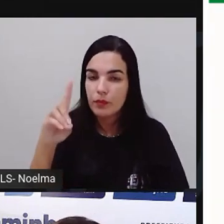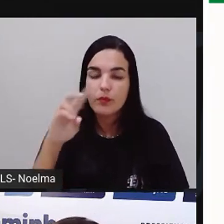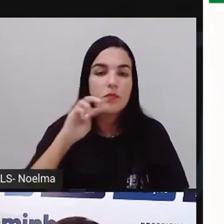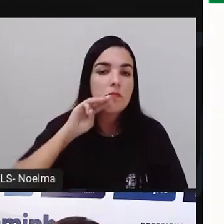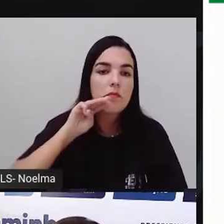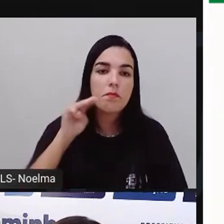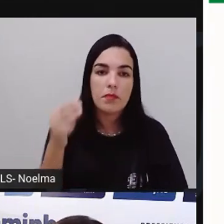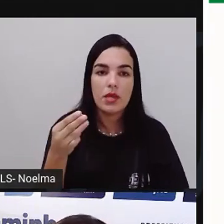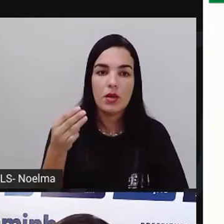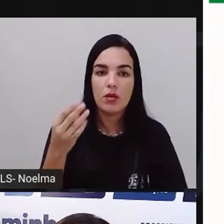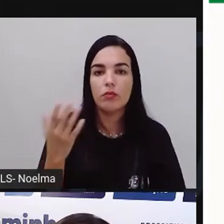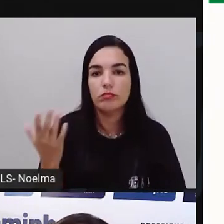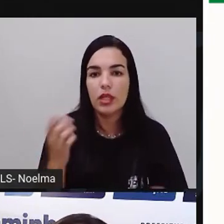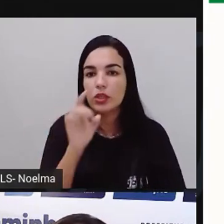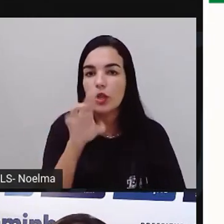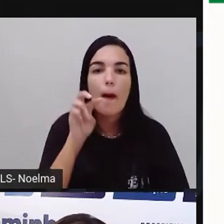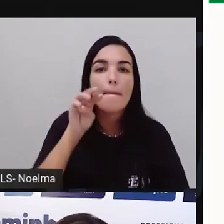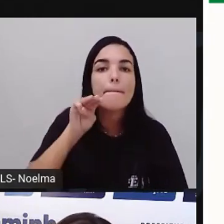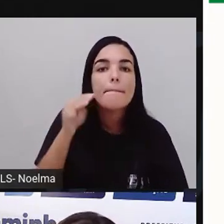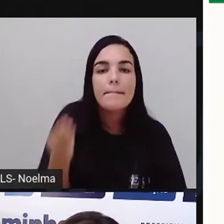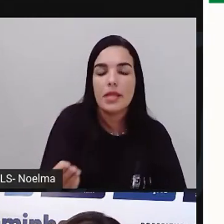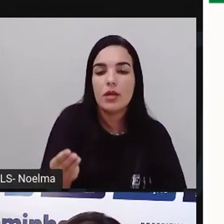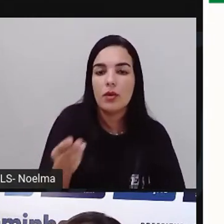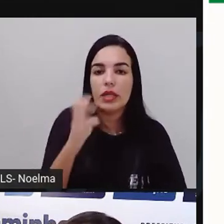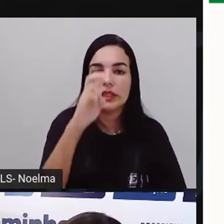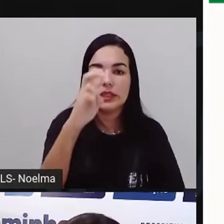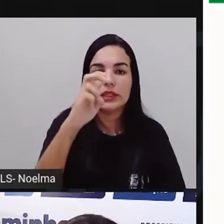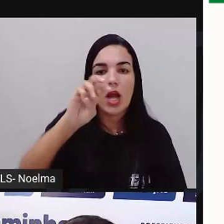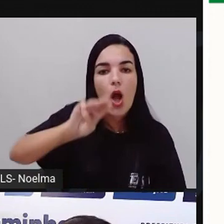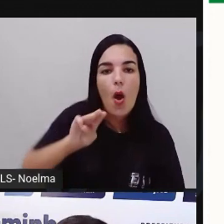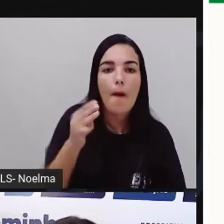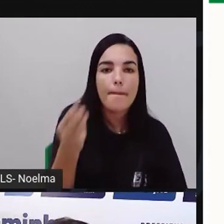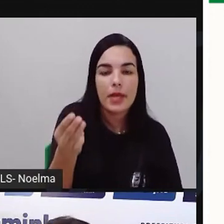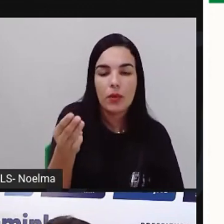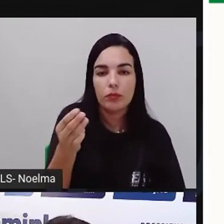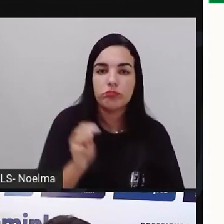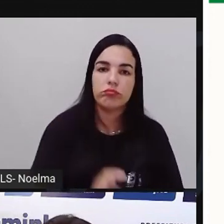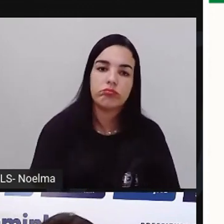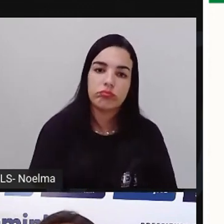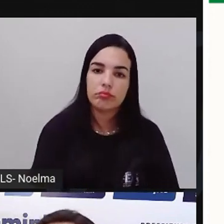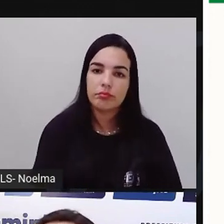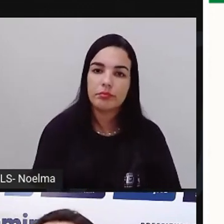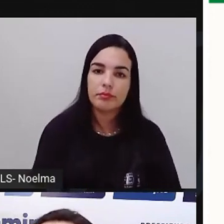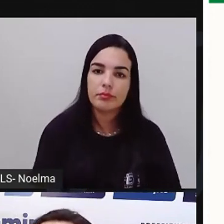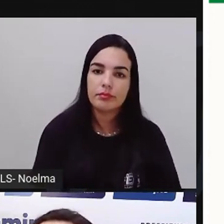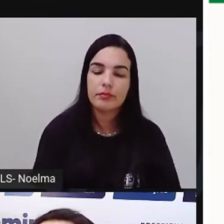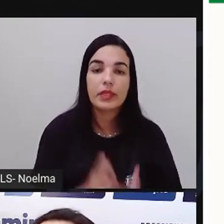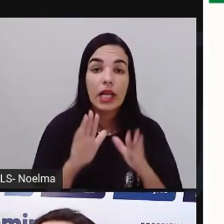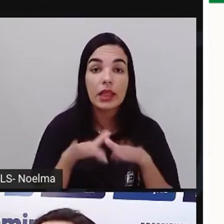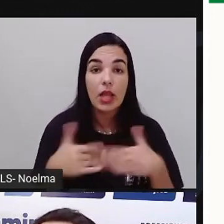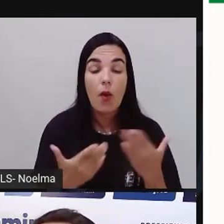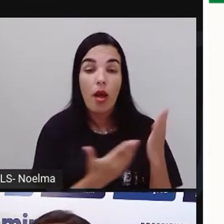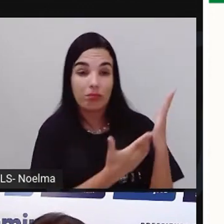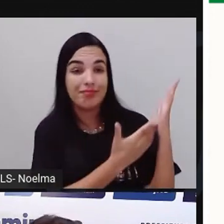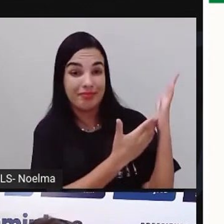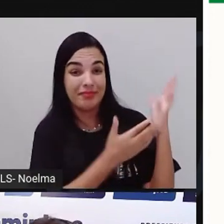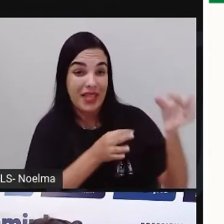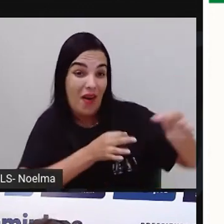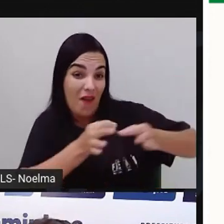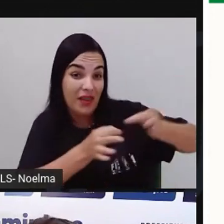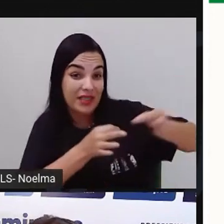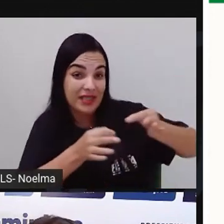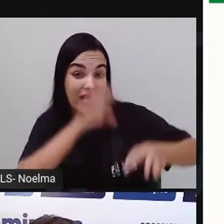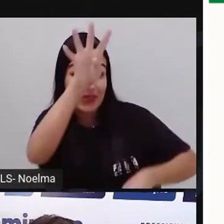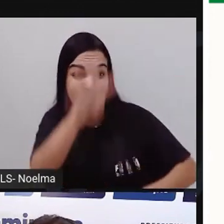501.051. Nesse caso aqui, as medidas em gigawatts-hora. Como é que ele ficaria organizado aqui dentro do